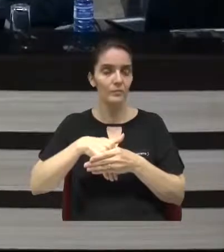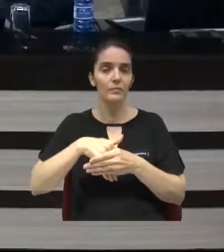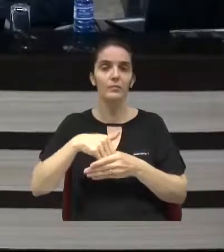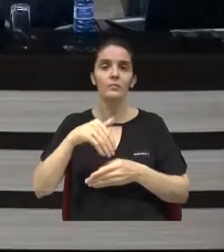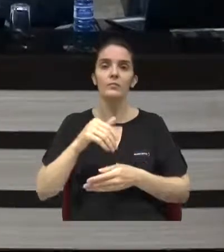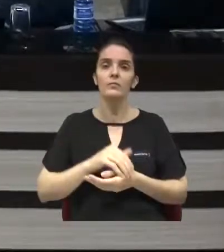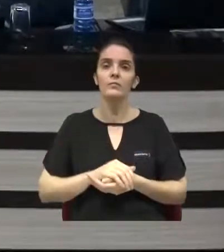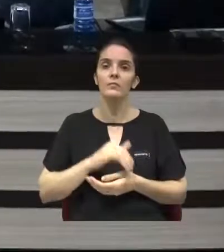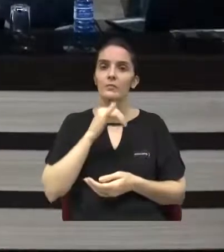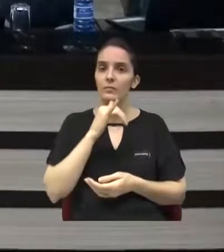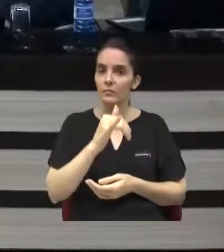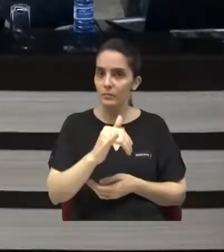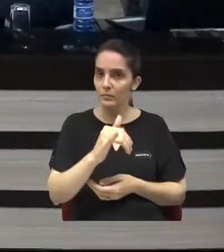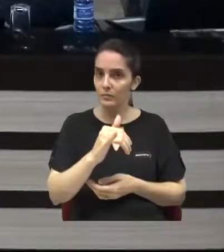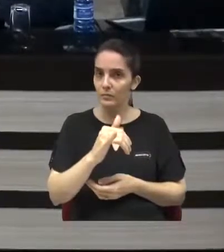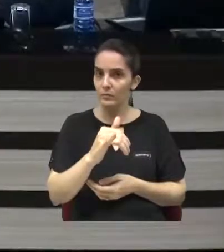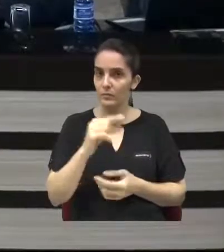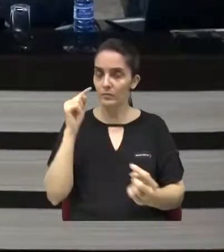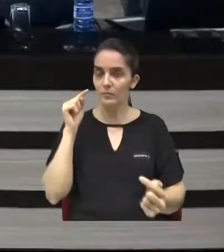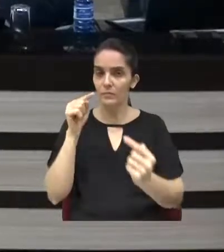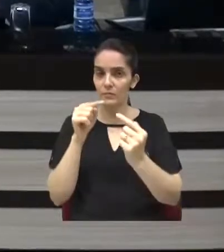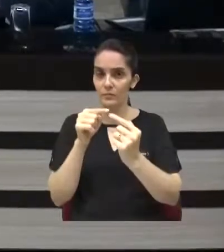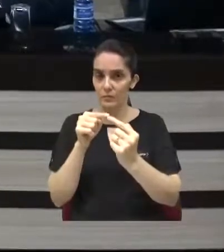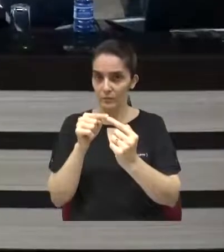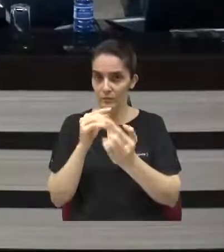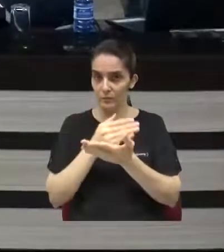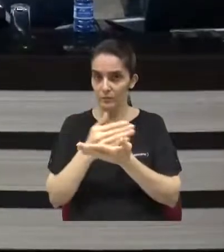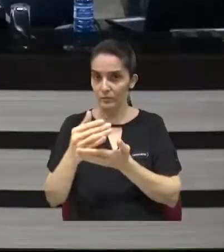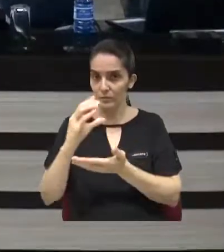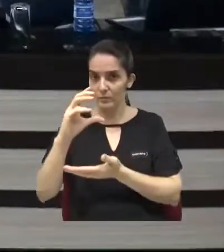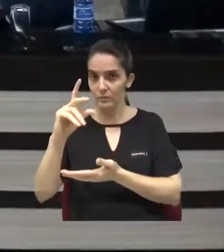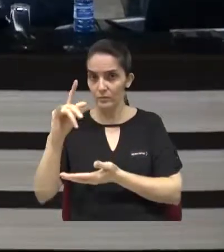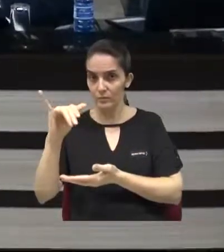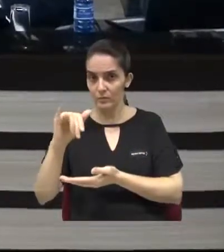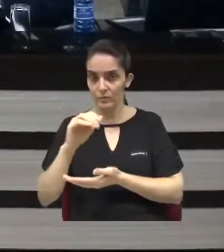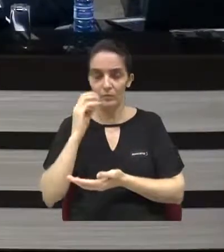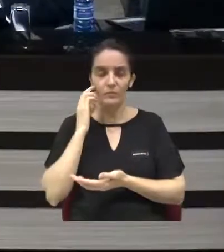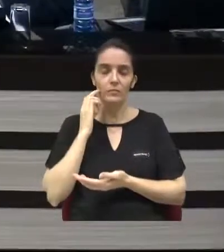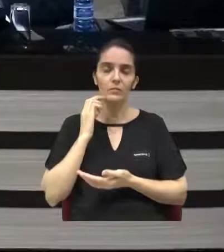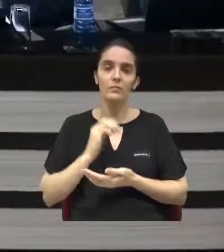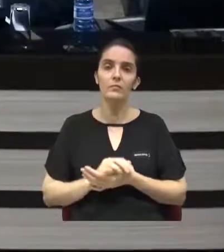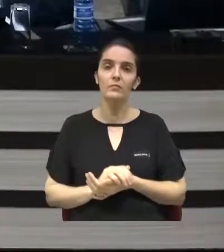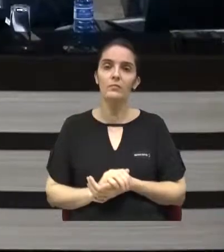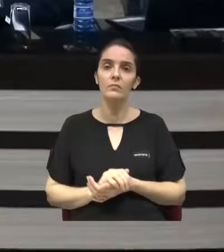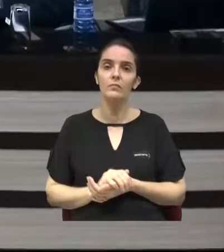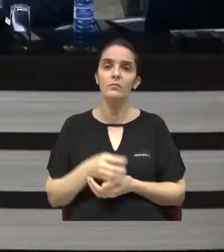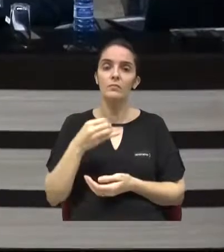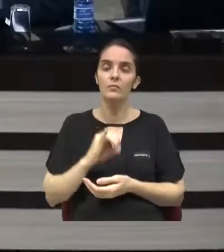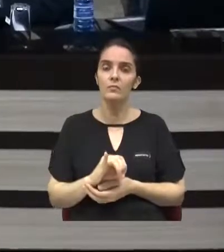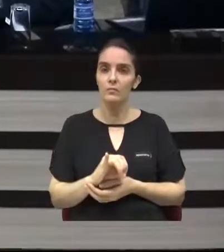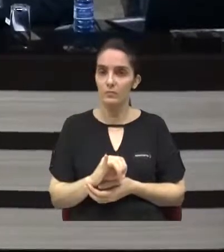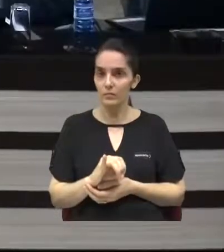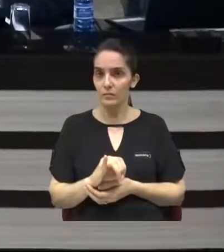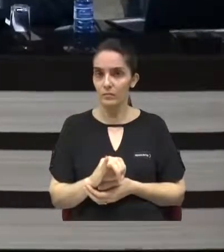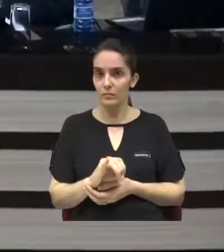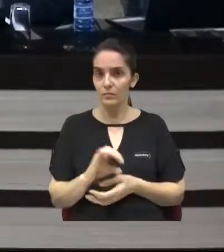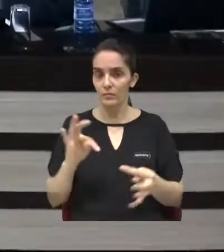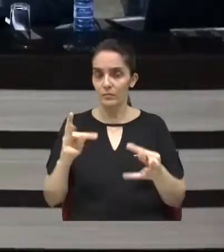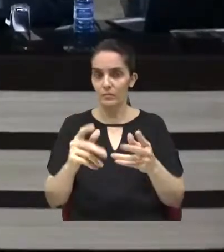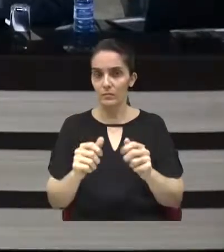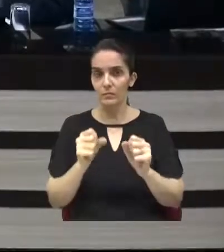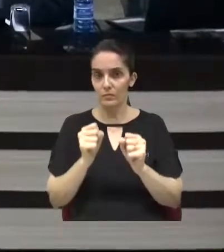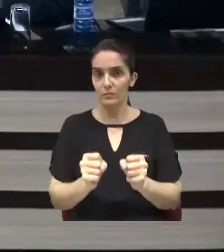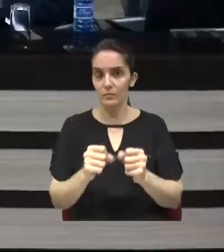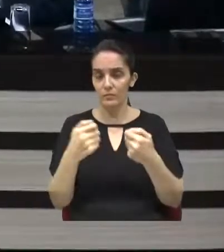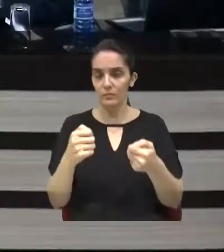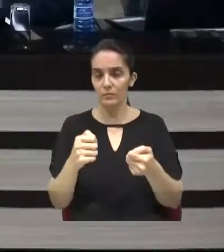votando denúncias que objetivem instalação de comissão processante. Feita essa ressalva, necessário se faz